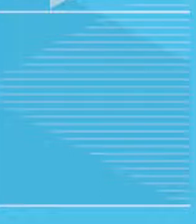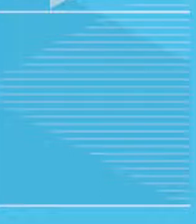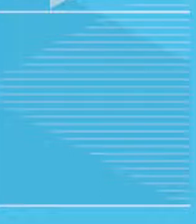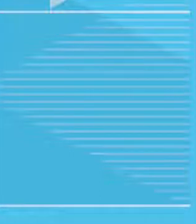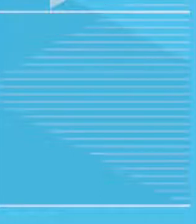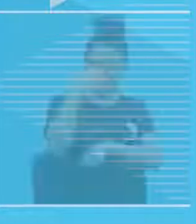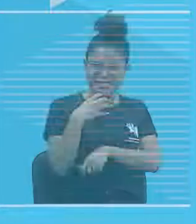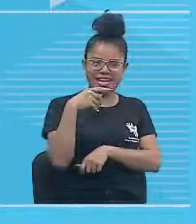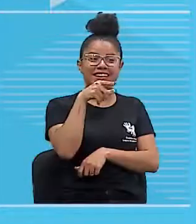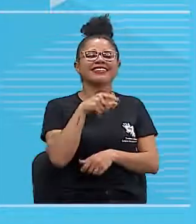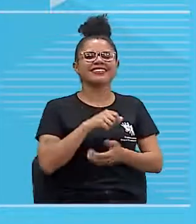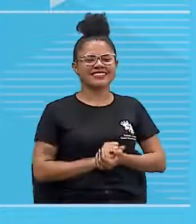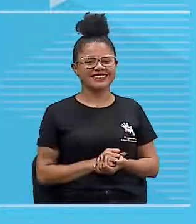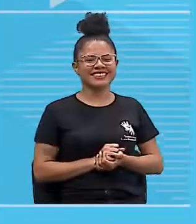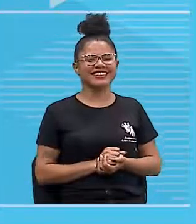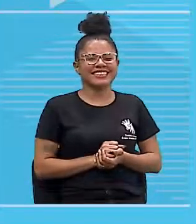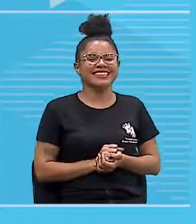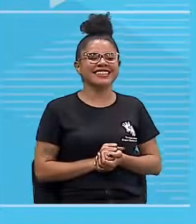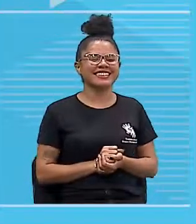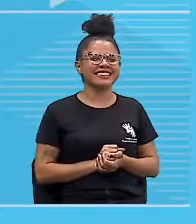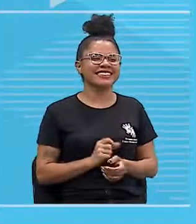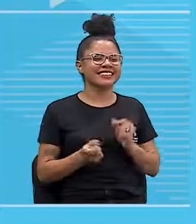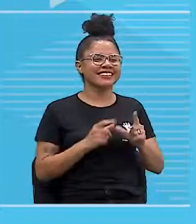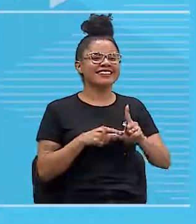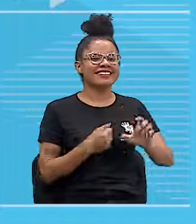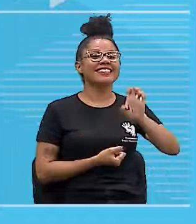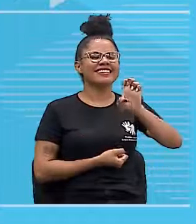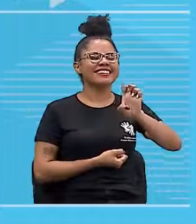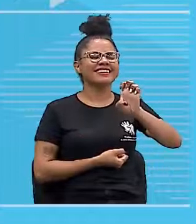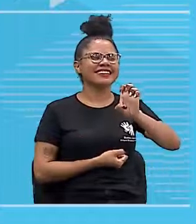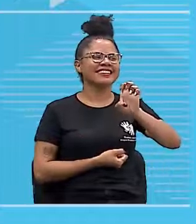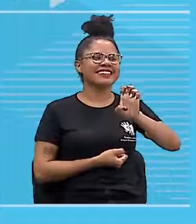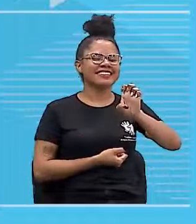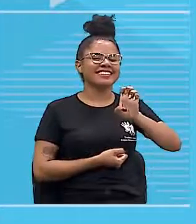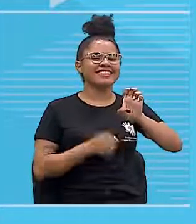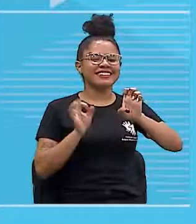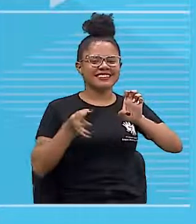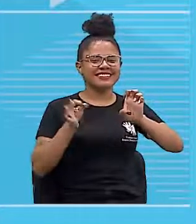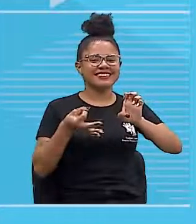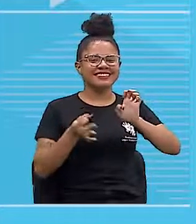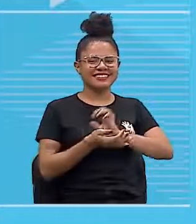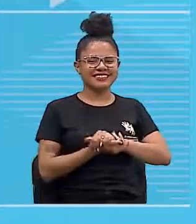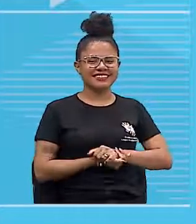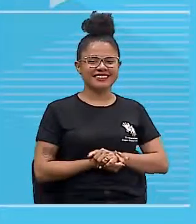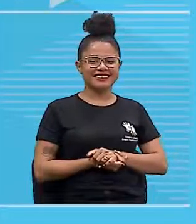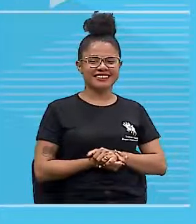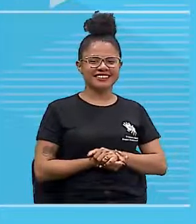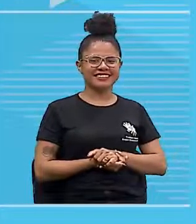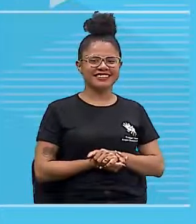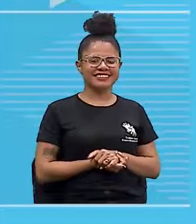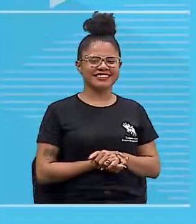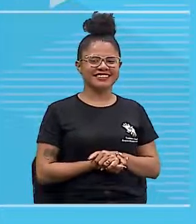quem mais manda alternativas possíveis Adriana letra e também o Antônio letra e letra e galera não tem nem o que discutir